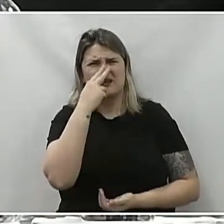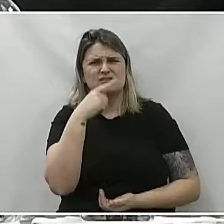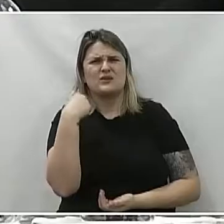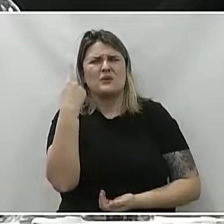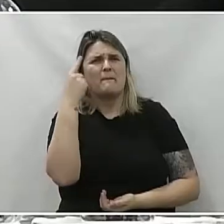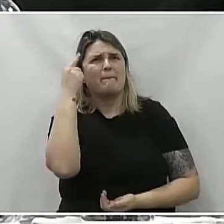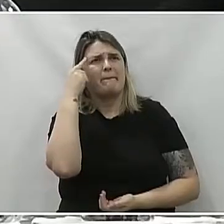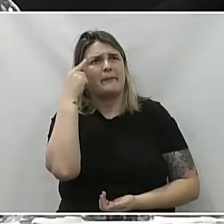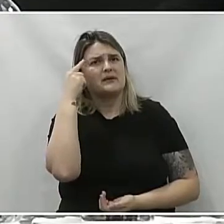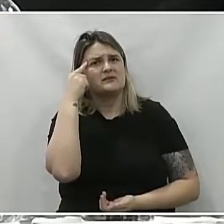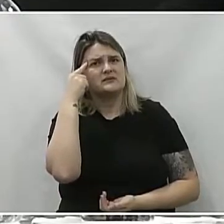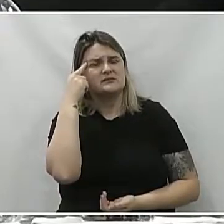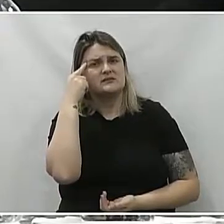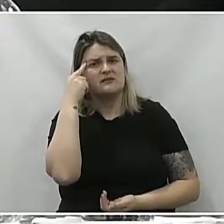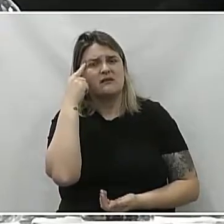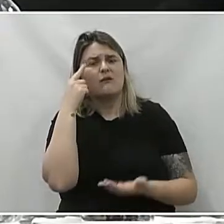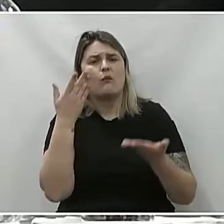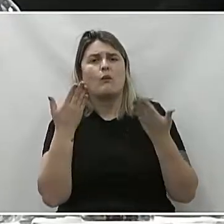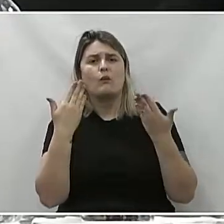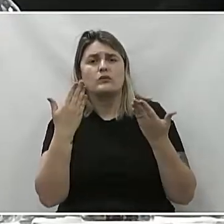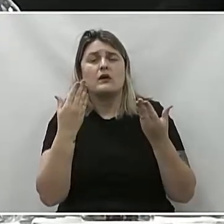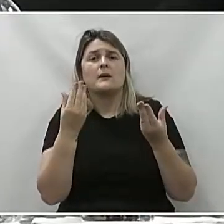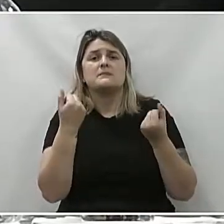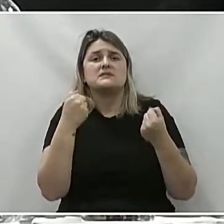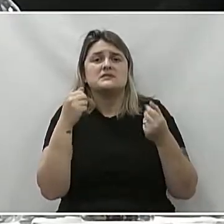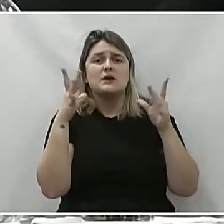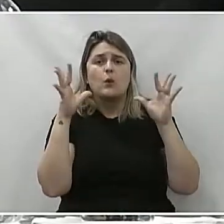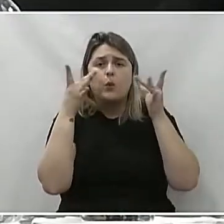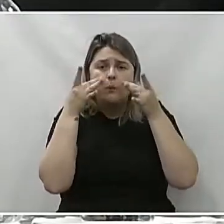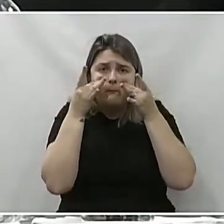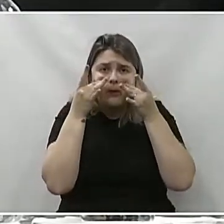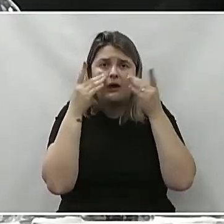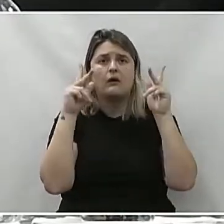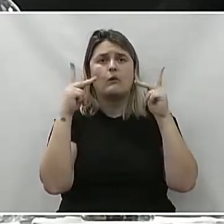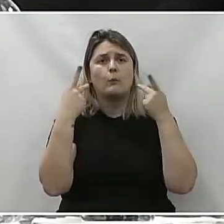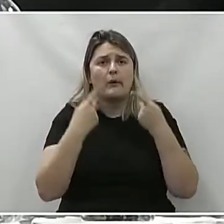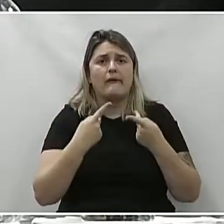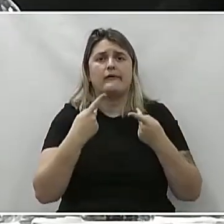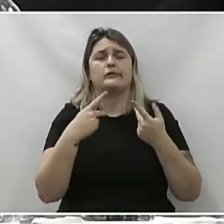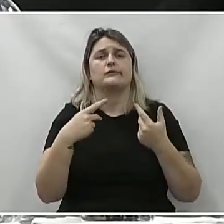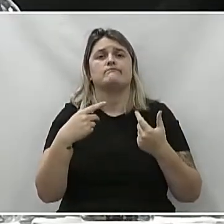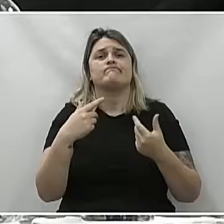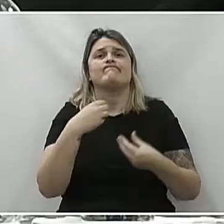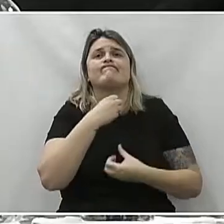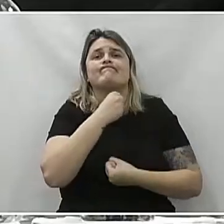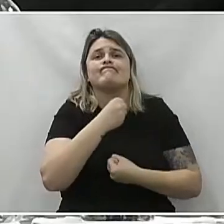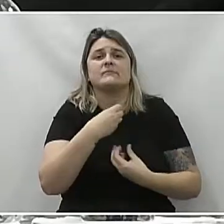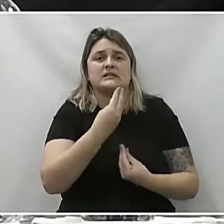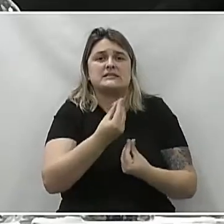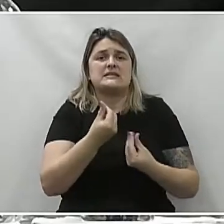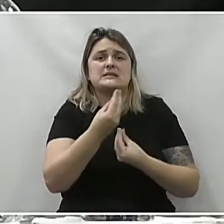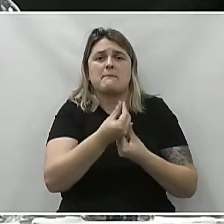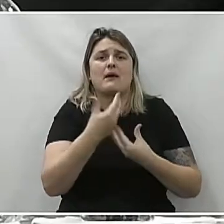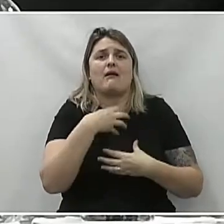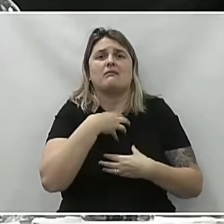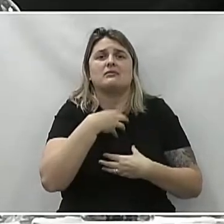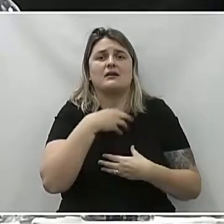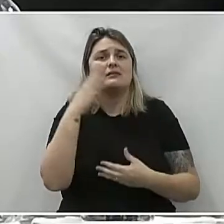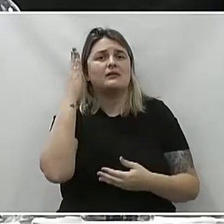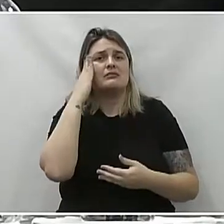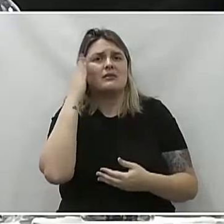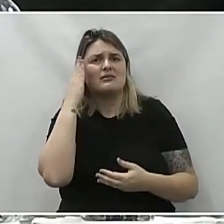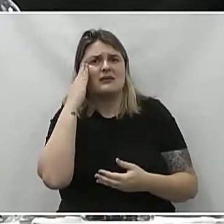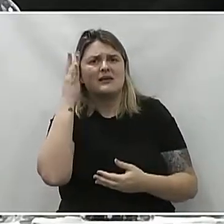pensando, muitas vezes, cadê a humanização, cadê a sensibilidade de quem está na outra ponta, de